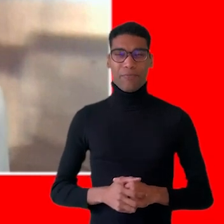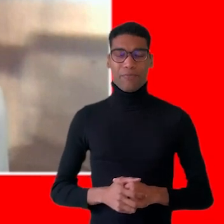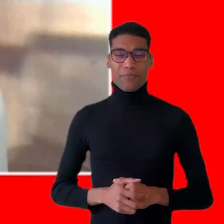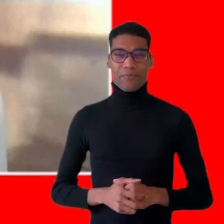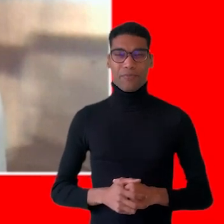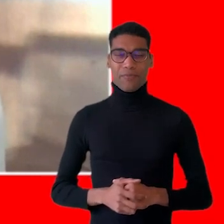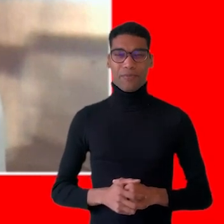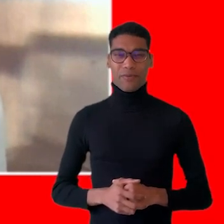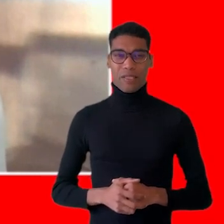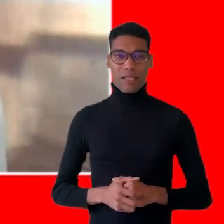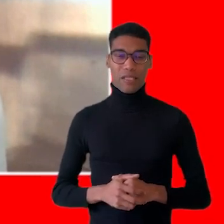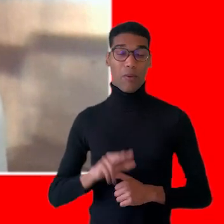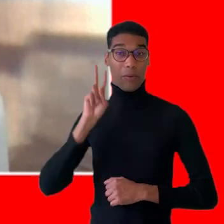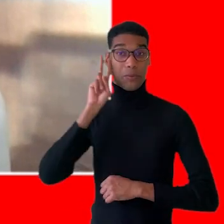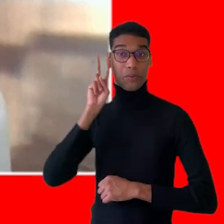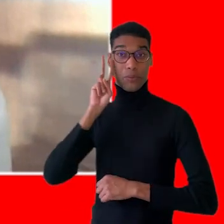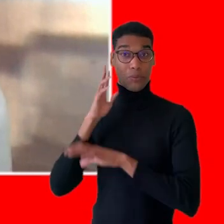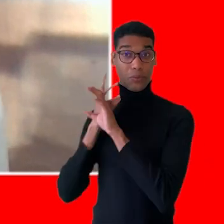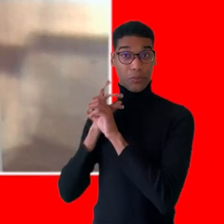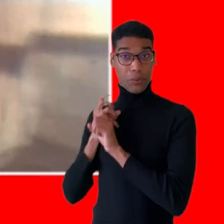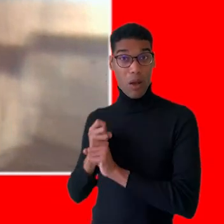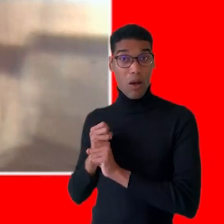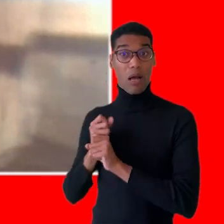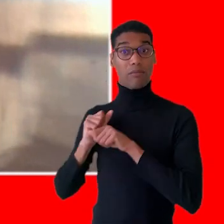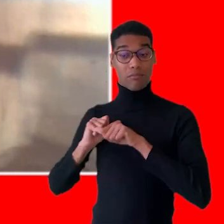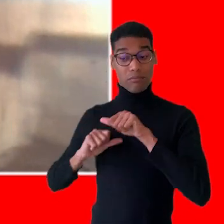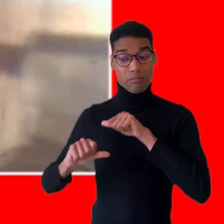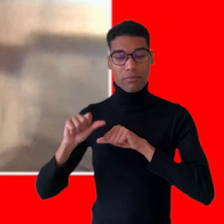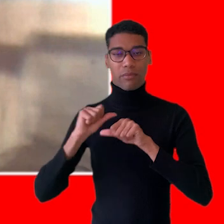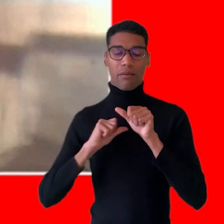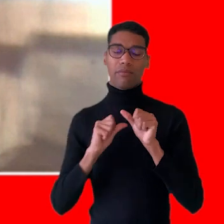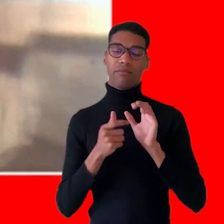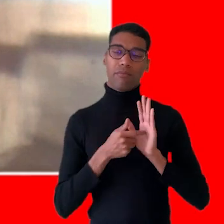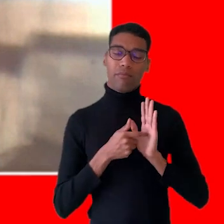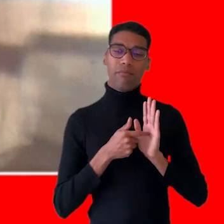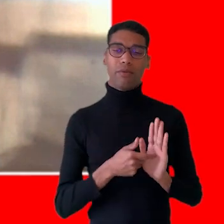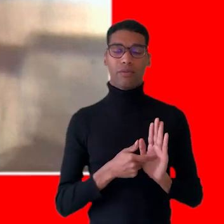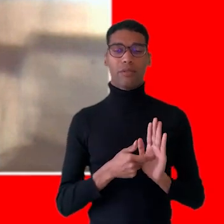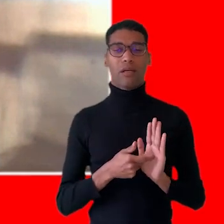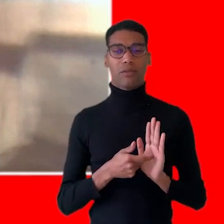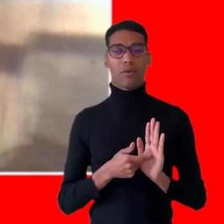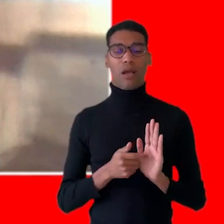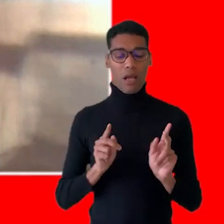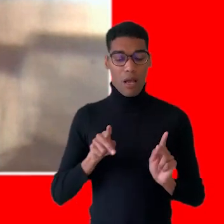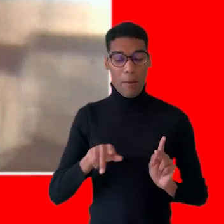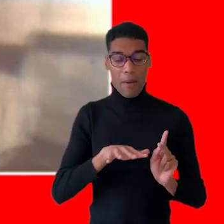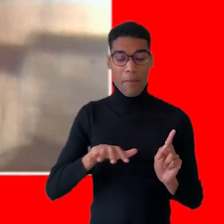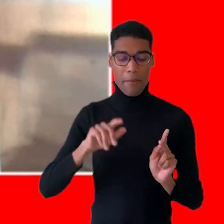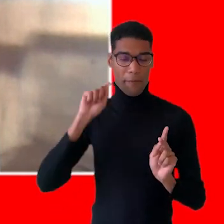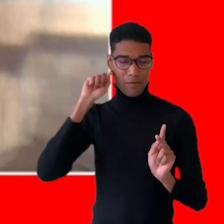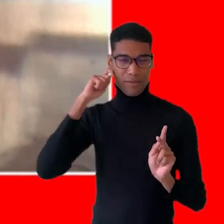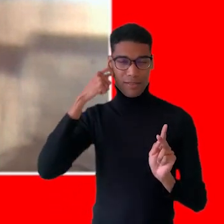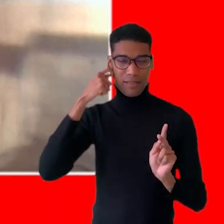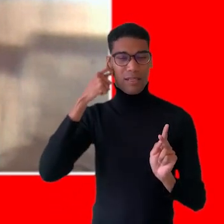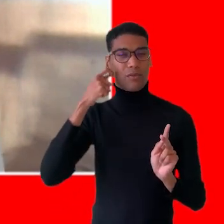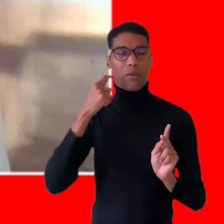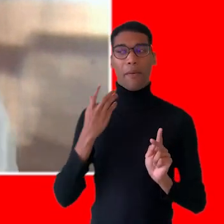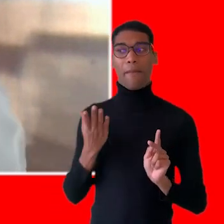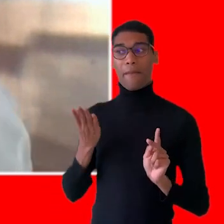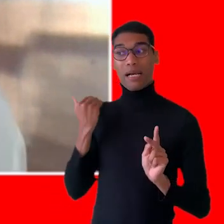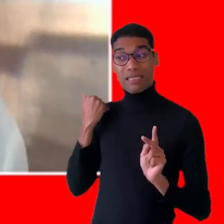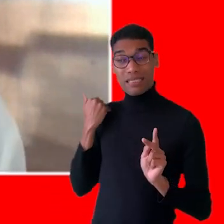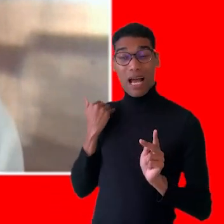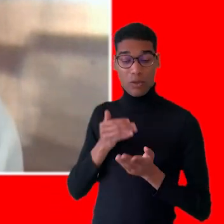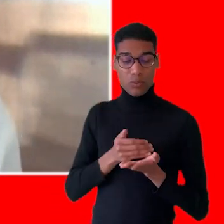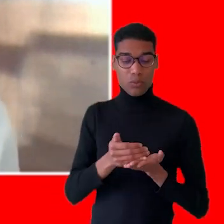uma renovação da nossa produção historiográfica, né? Mostrando o quanto que a população negra, não só ali